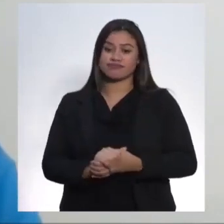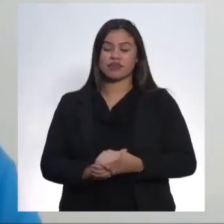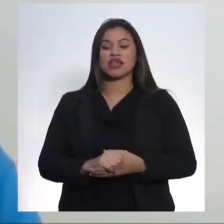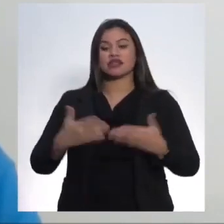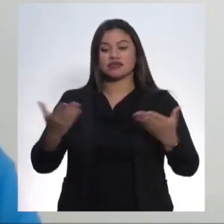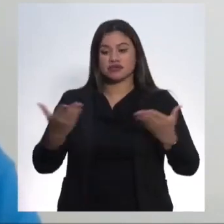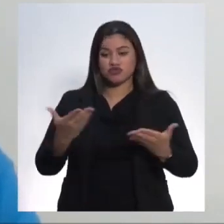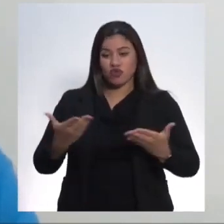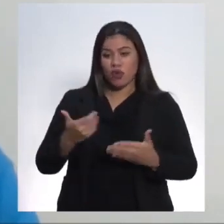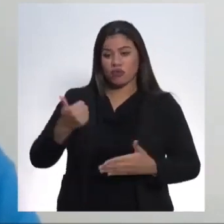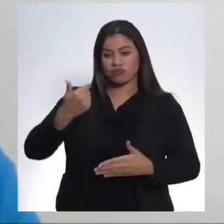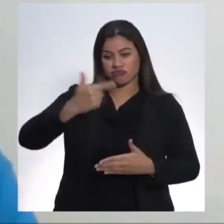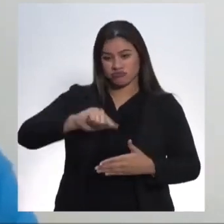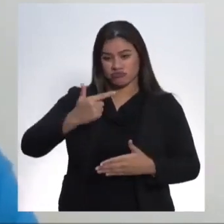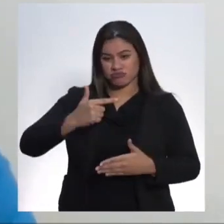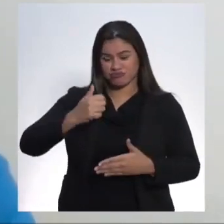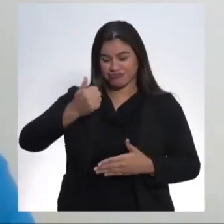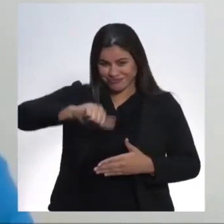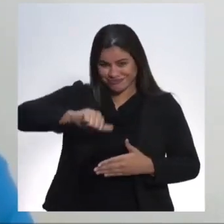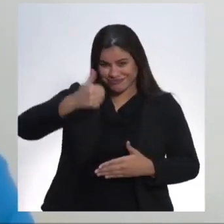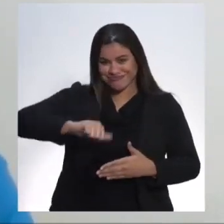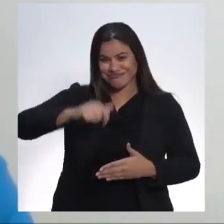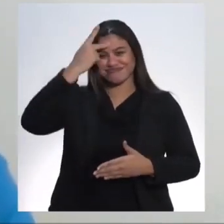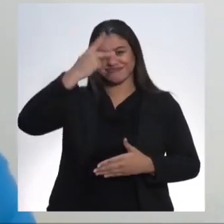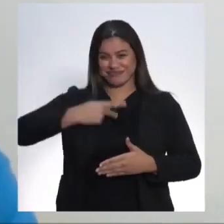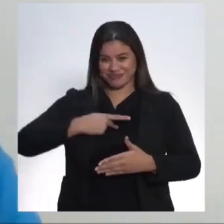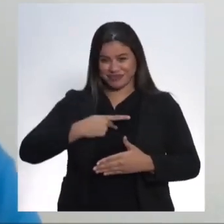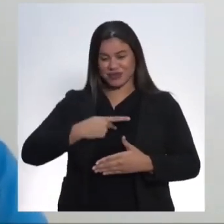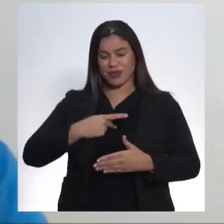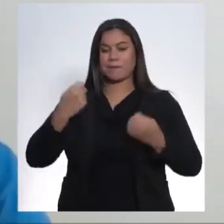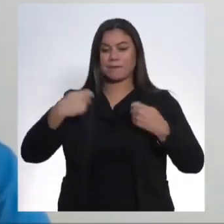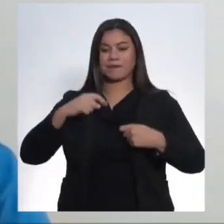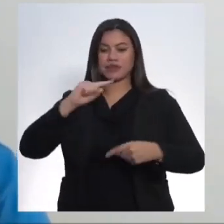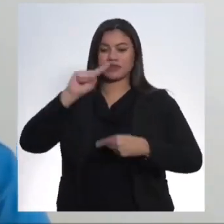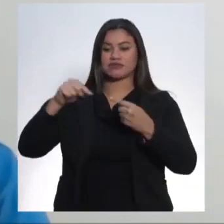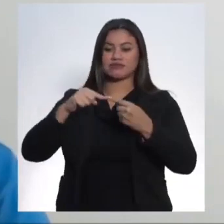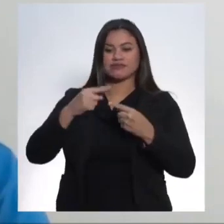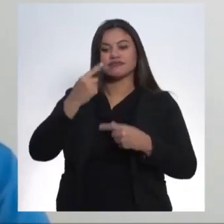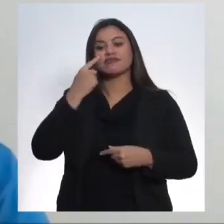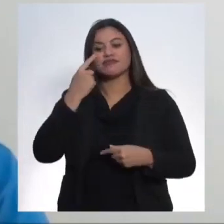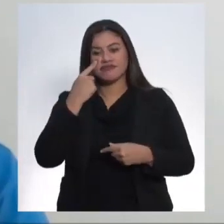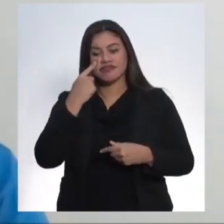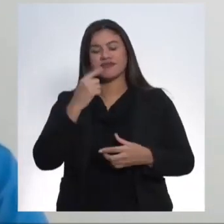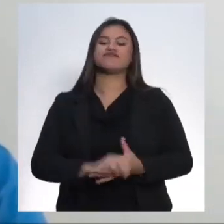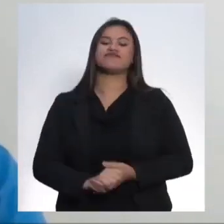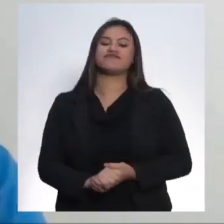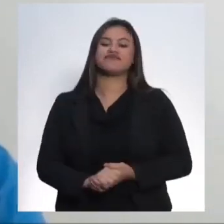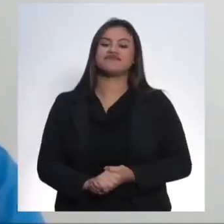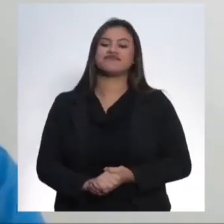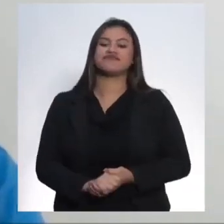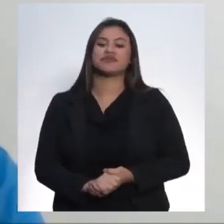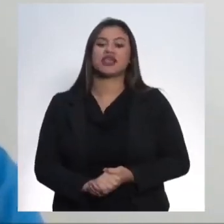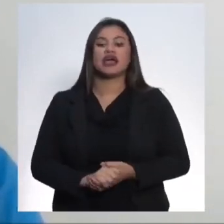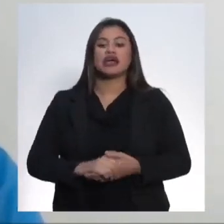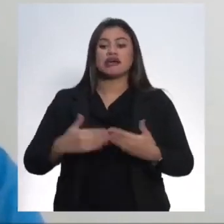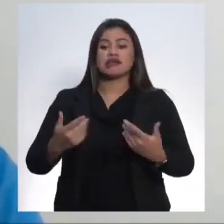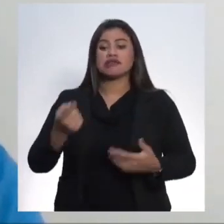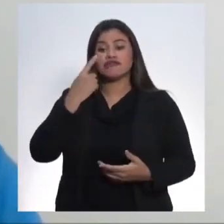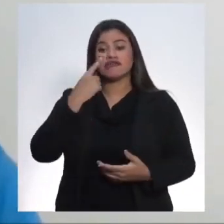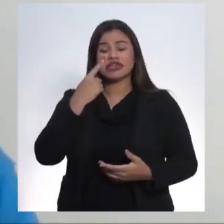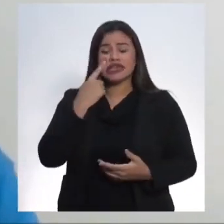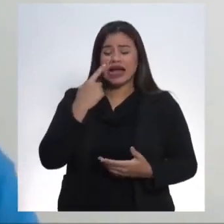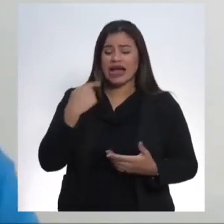de autoavaliação, onde a gente retoma os objetivos da aula. Para que vocês saibam, né, se vocês